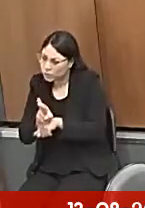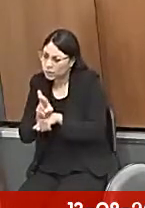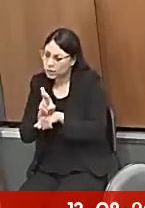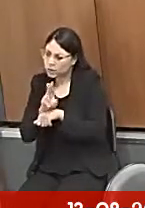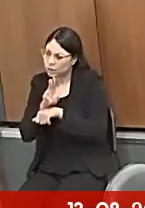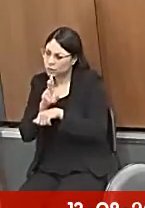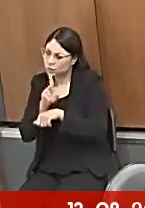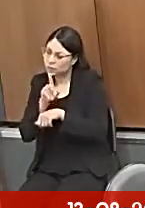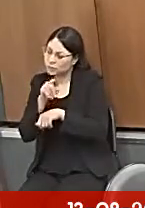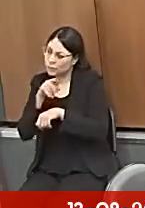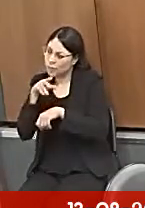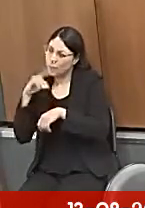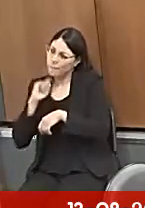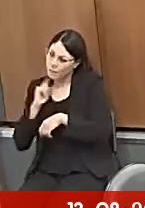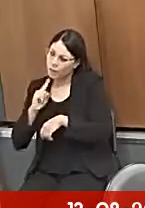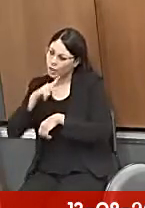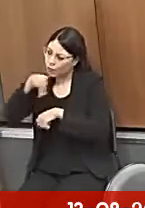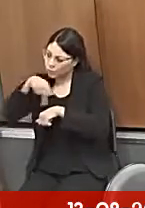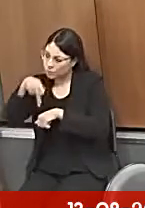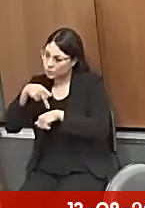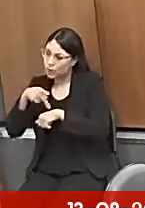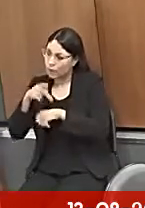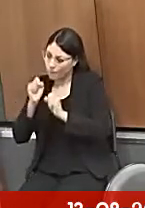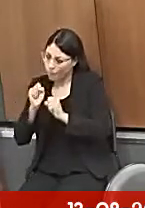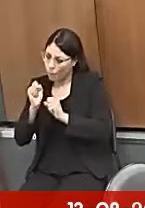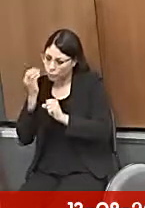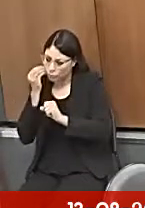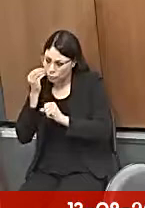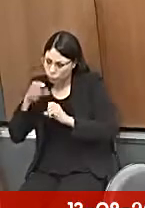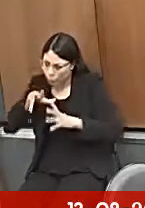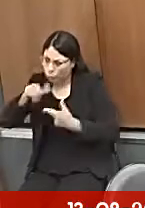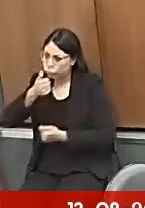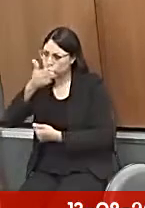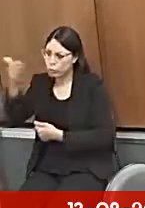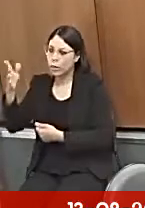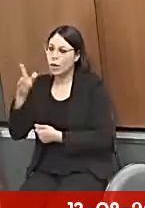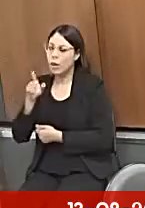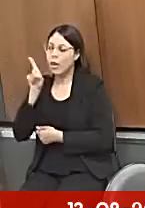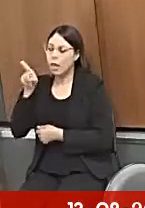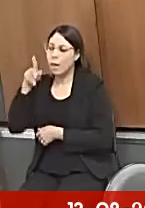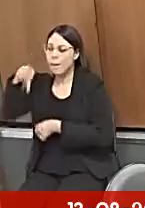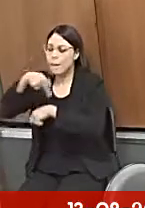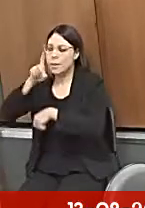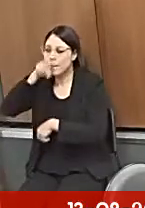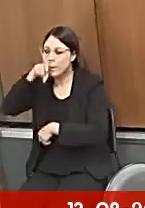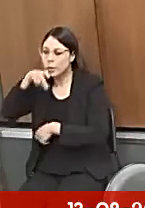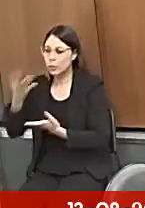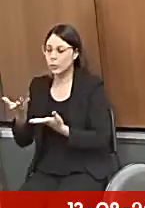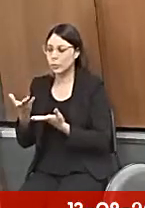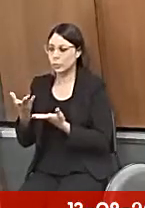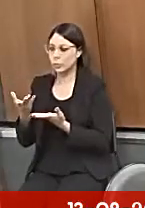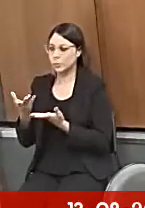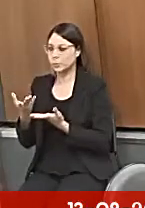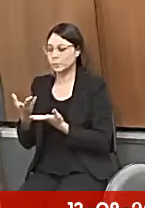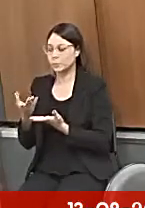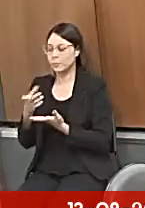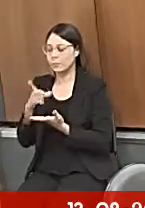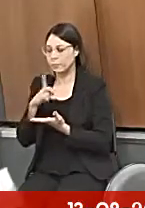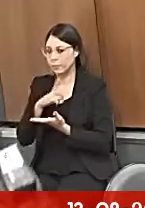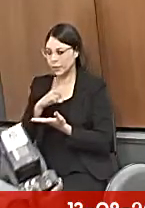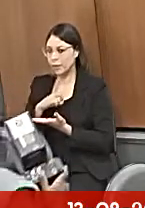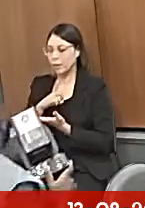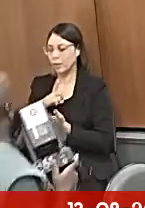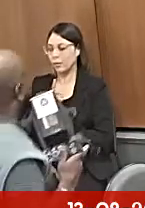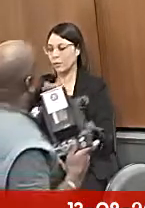gerais a gente pode aumentar muito esse número né agora ela pro peru no parapan-americano a delegação do tênis em cadeira de rodas